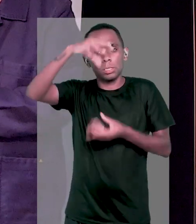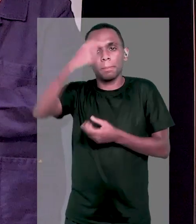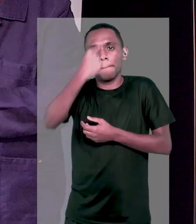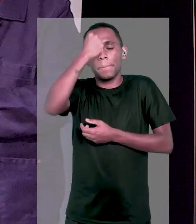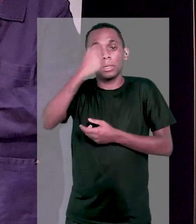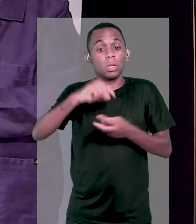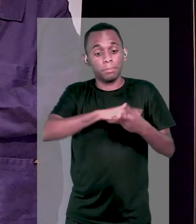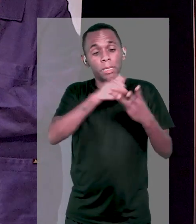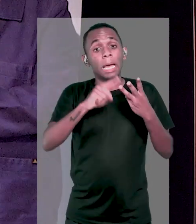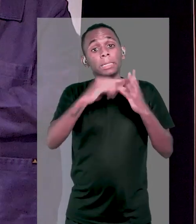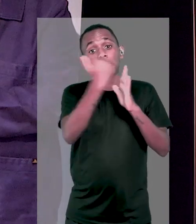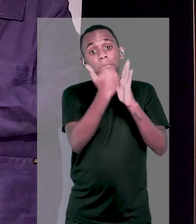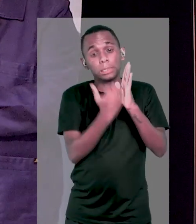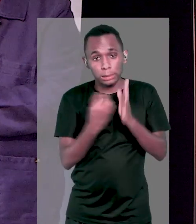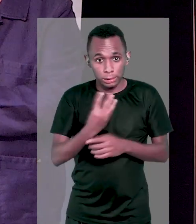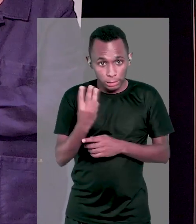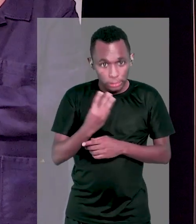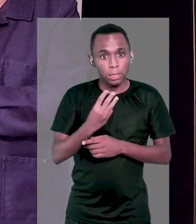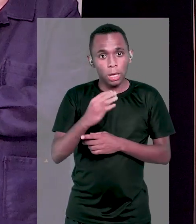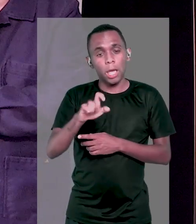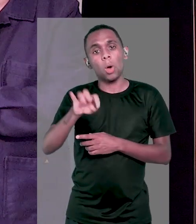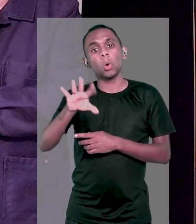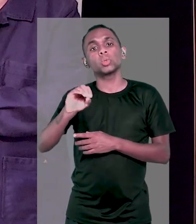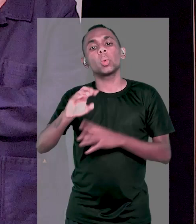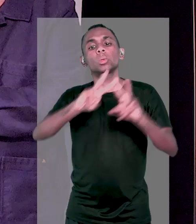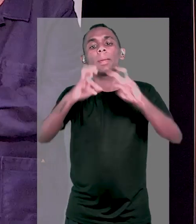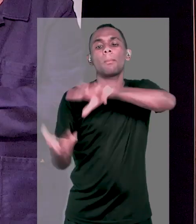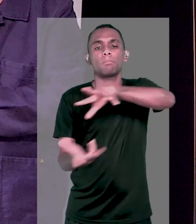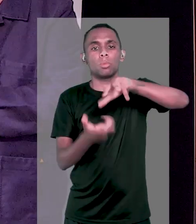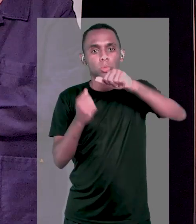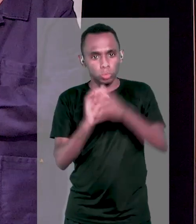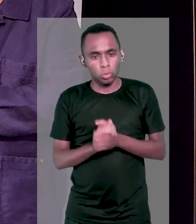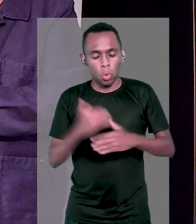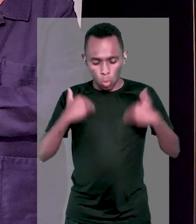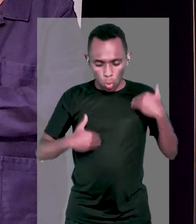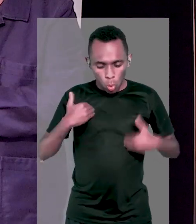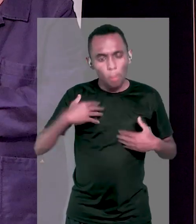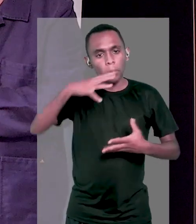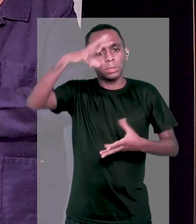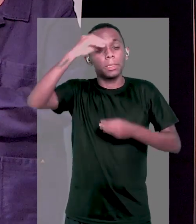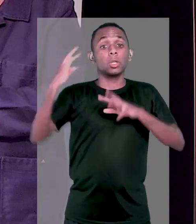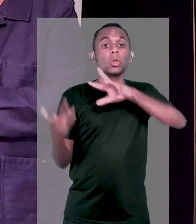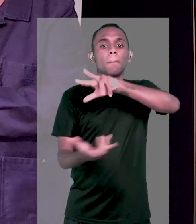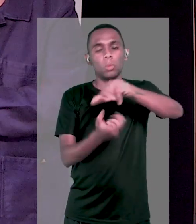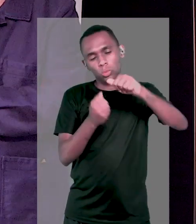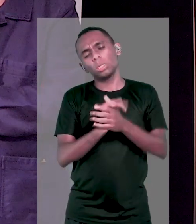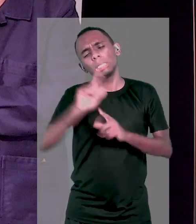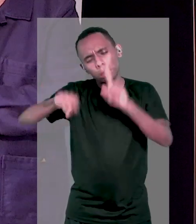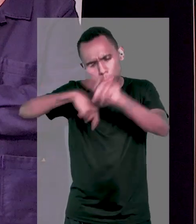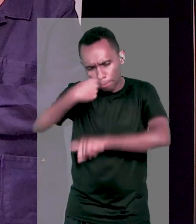francês Os Sertões, de Euclides da Cunha, Memórias do Cássio, de Graciliano Ramos,